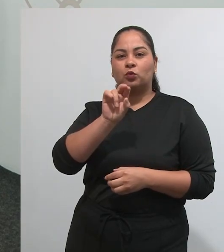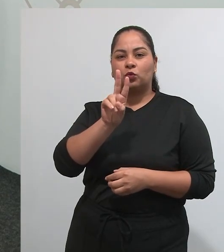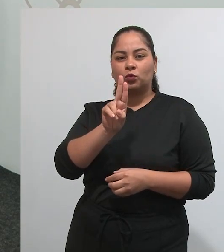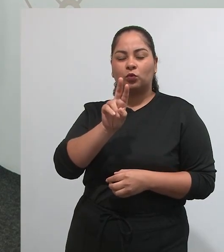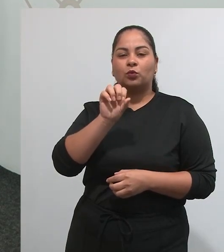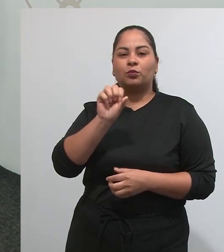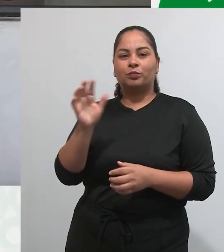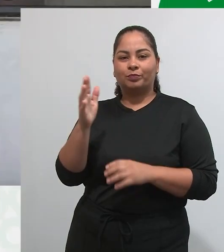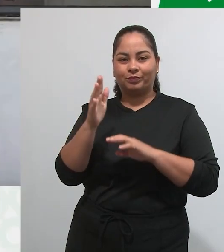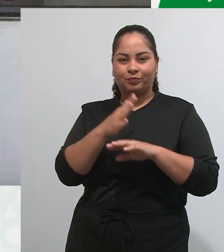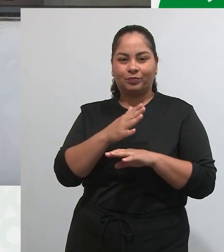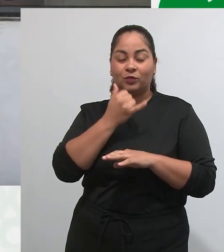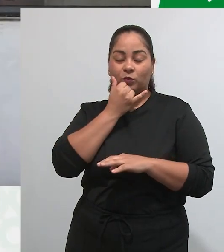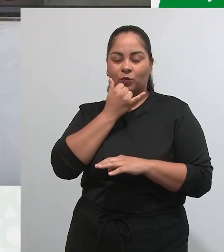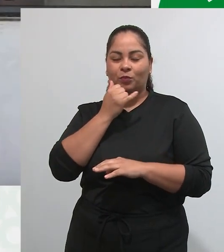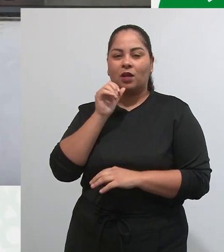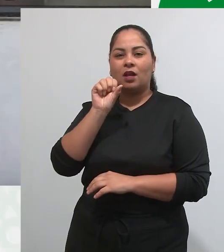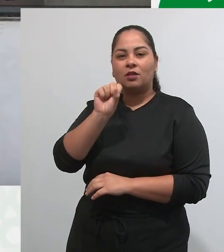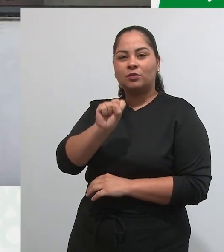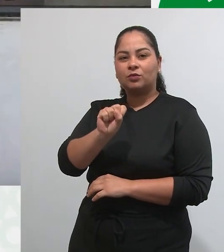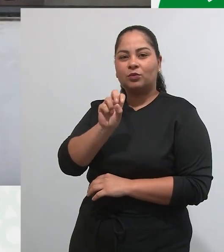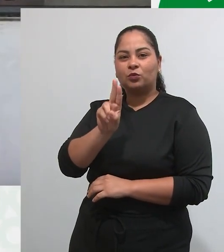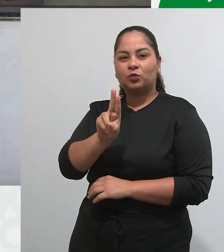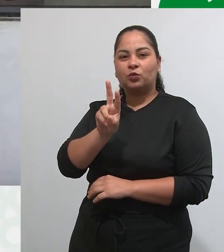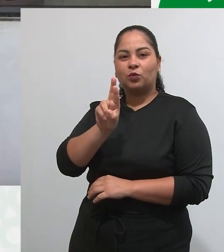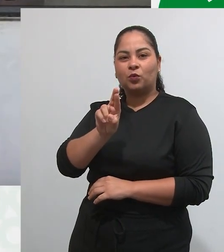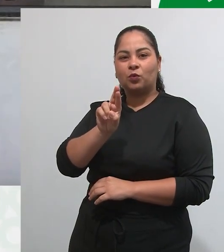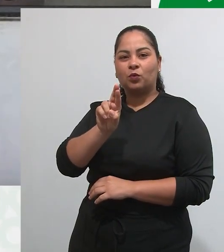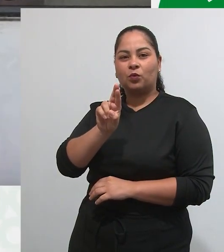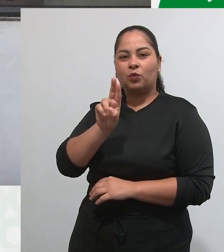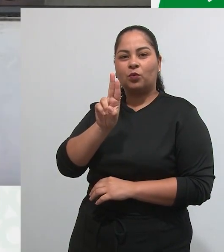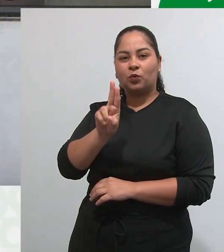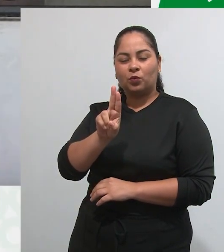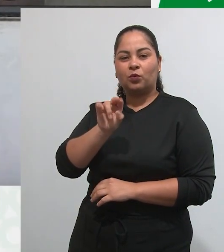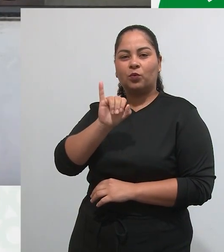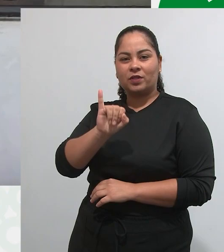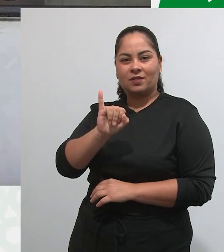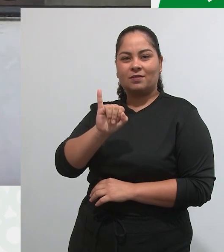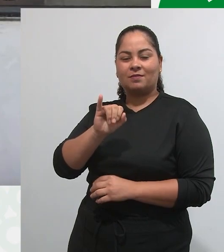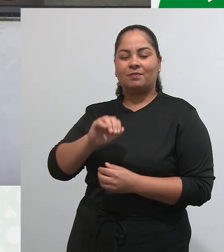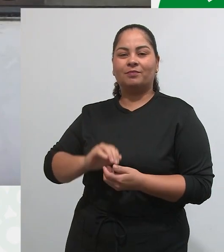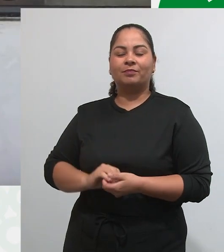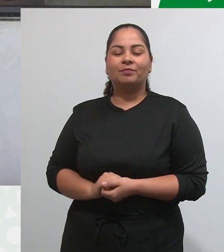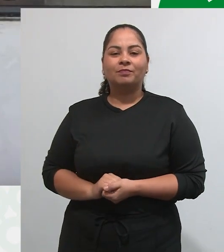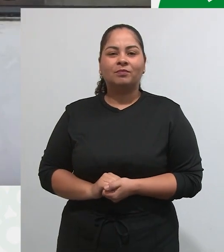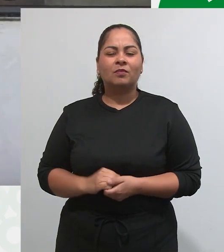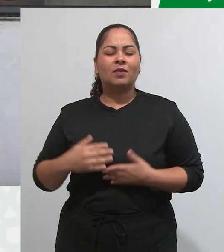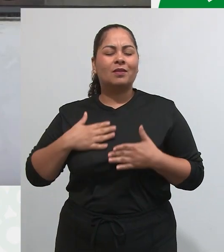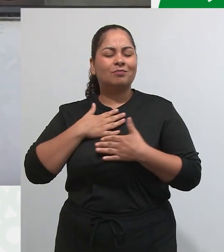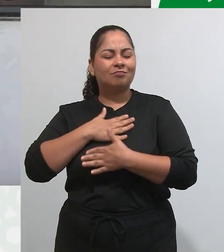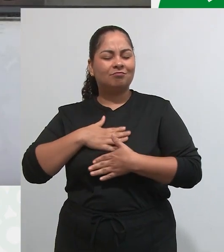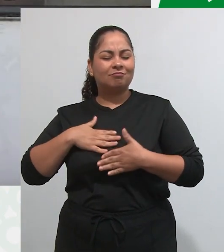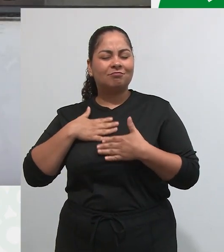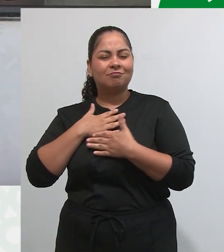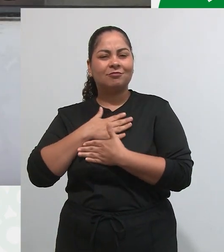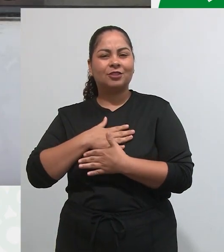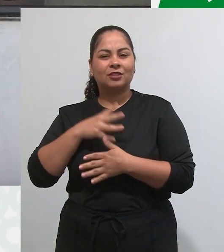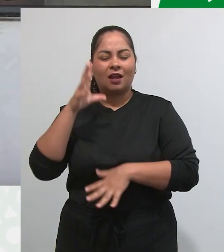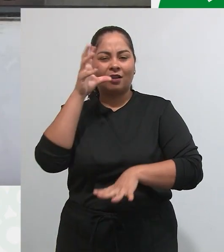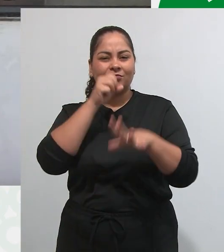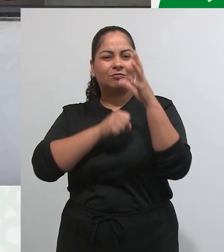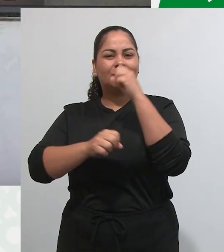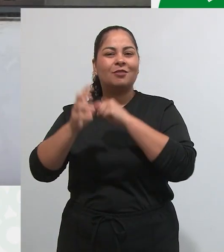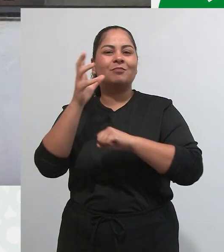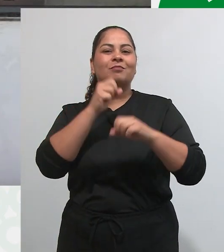dos suruís. Você via a satisfação dos surdos lá, suruís, né? Aí eles ainda falavam para mim, nossa, quando você vinha dar aula